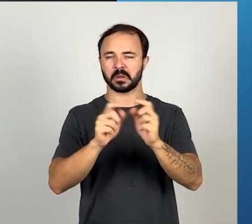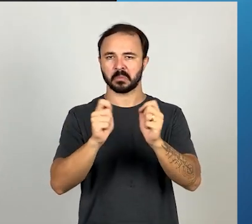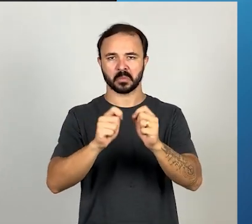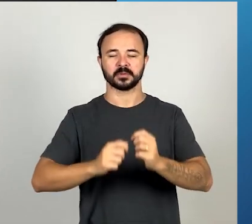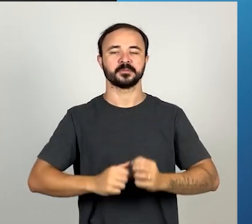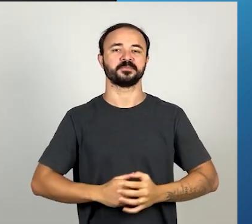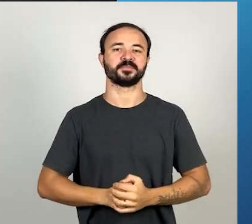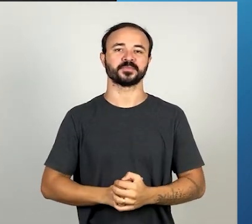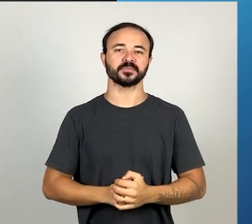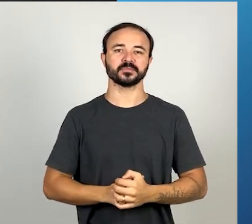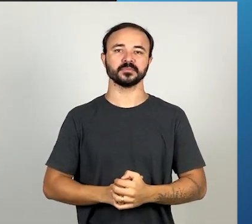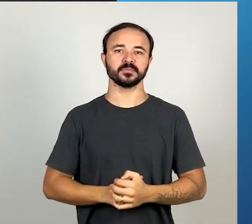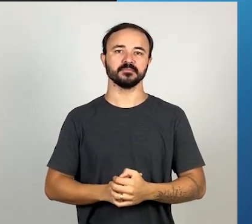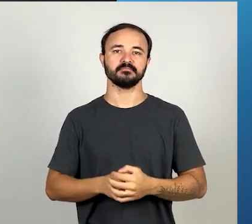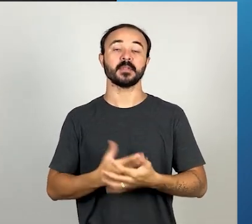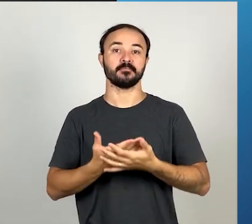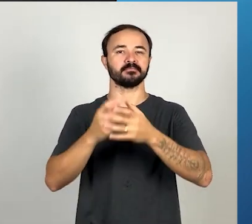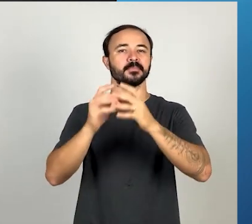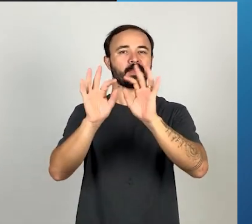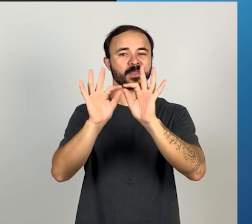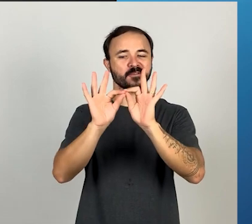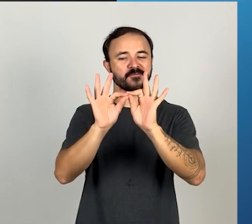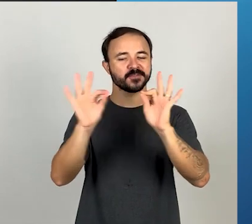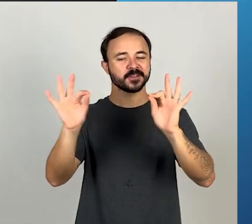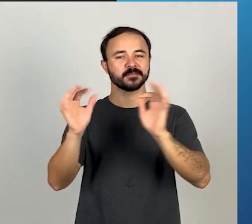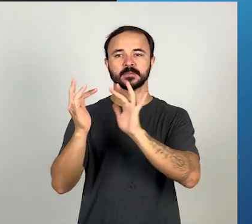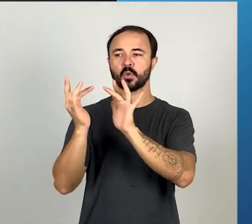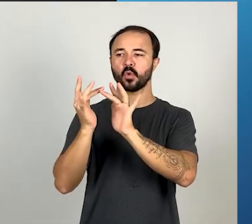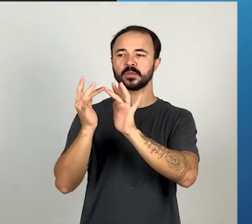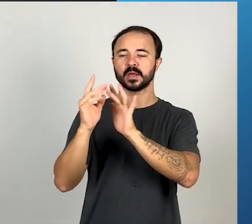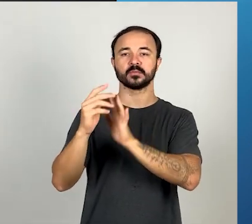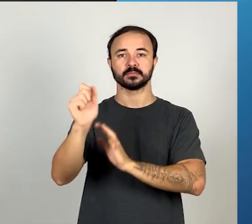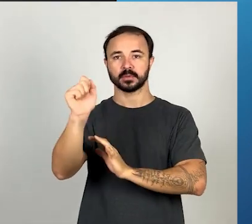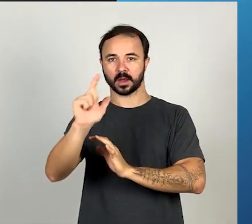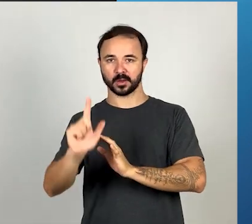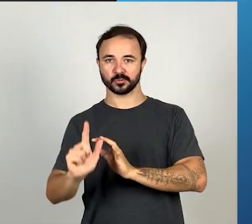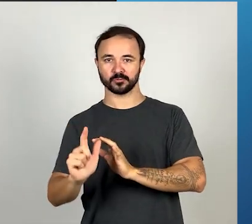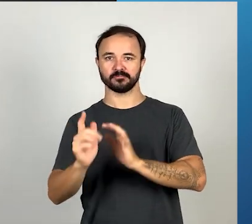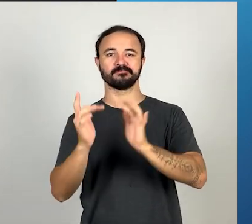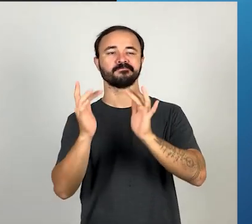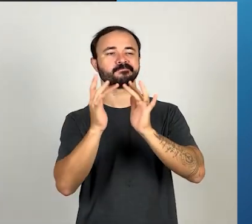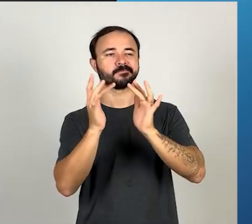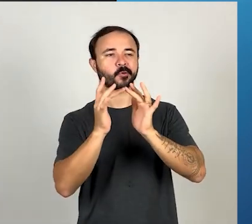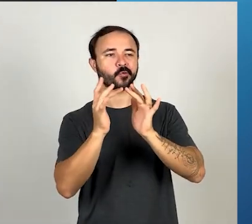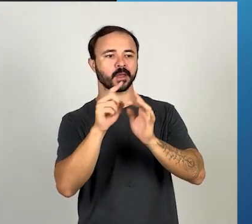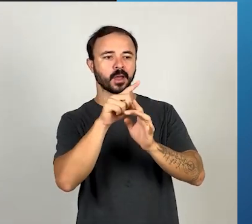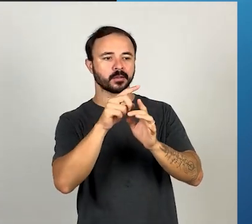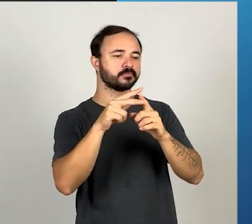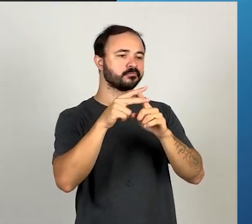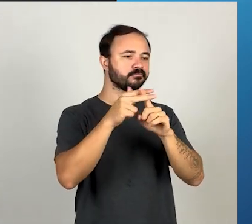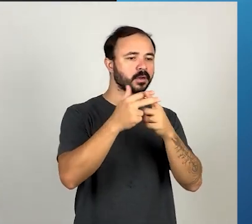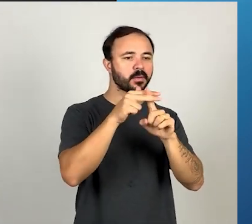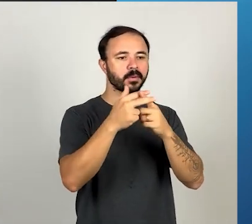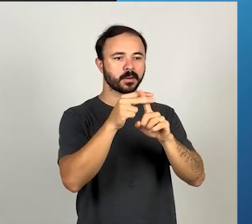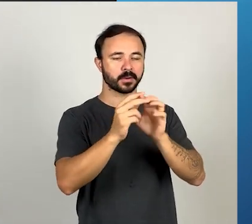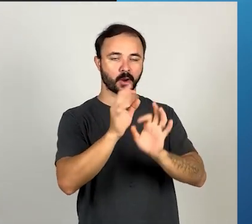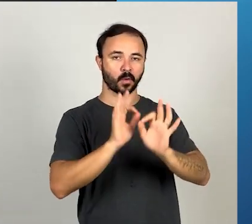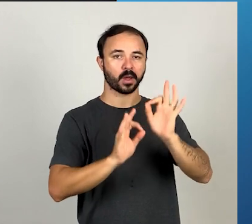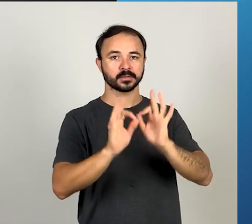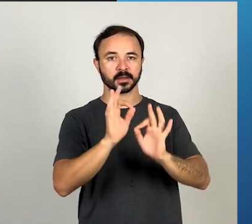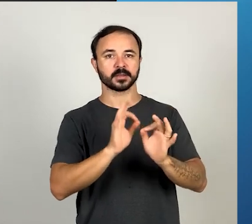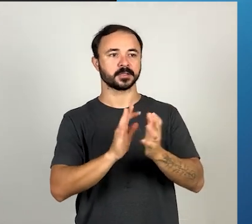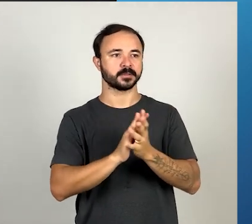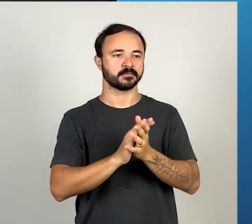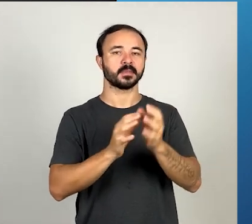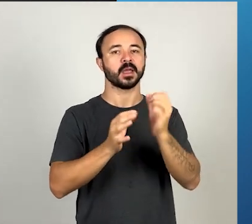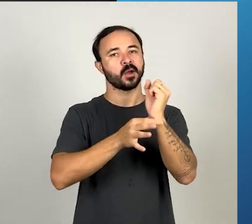na porta 2, isso vai levar corrente para o resistor que está em azul. Esse resistor vai ajustar essa corrente para